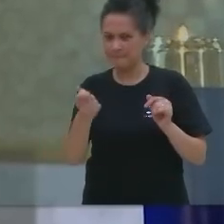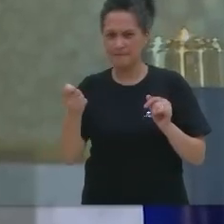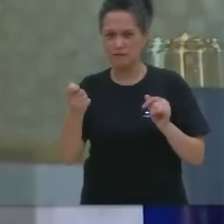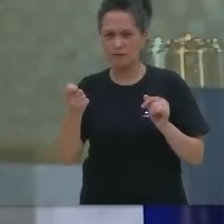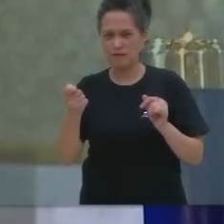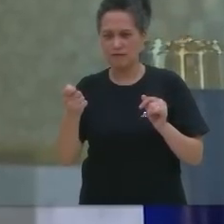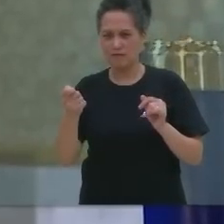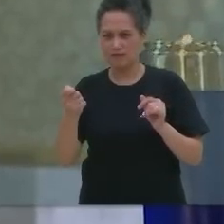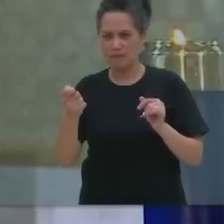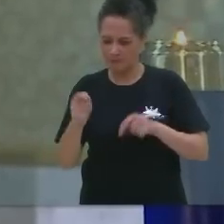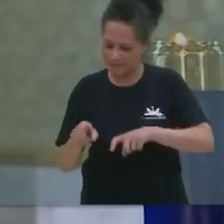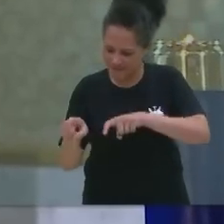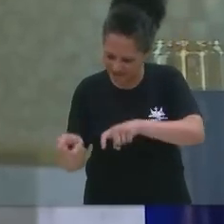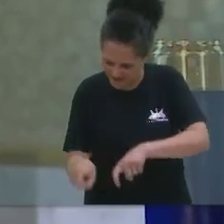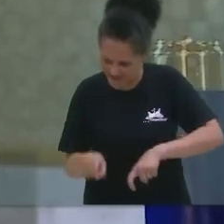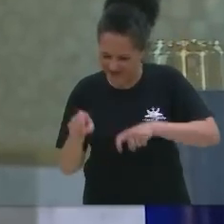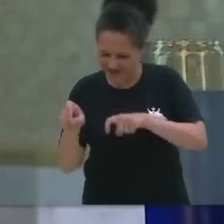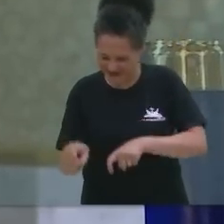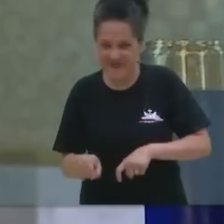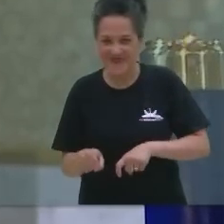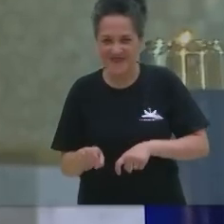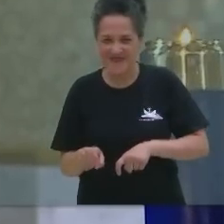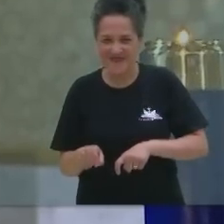instrumento de sustento.